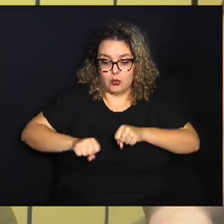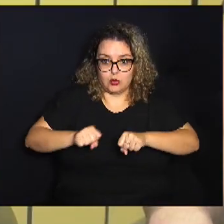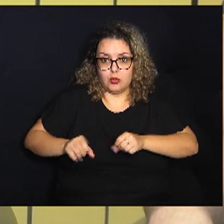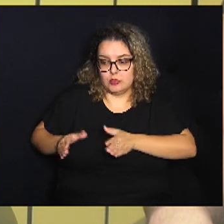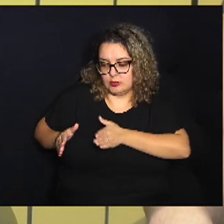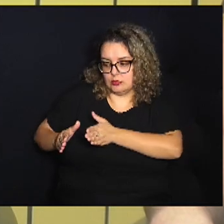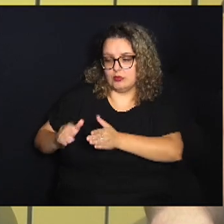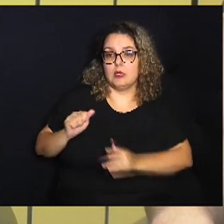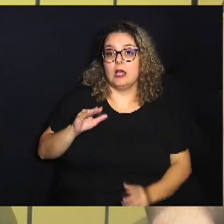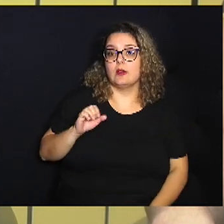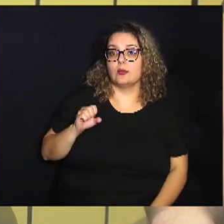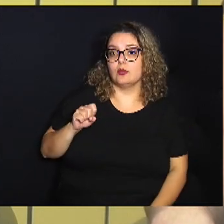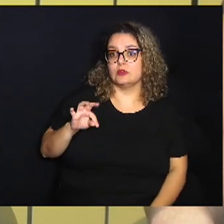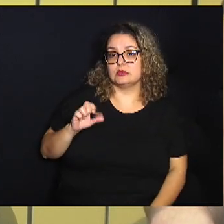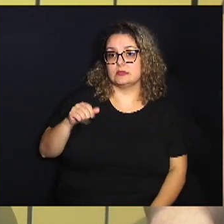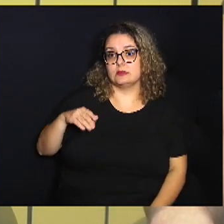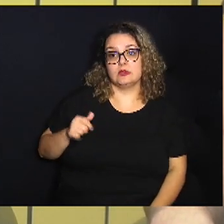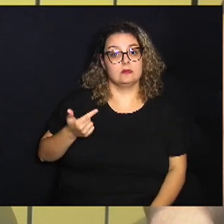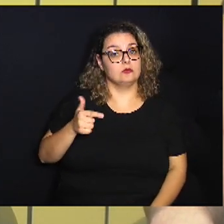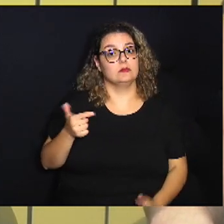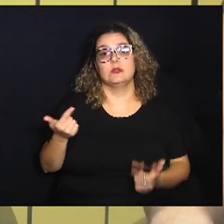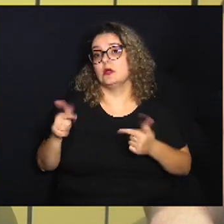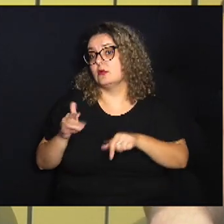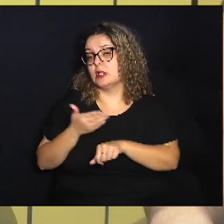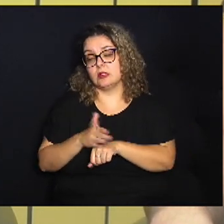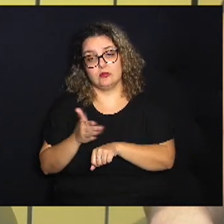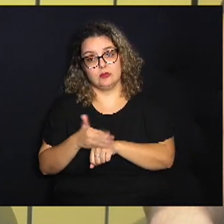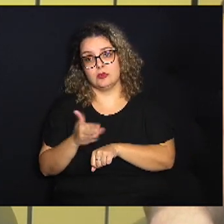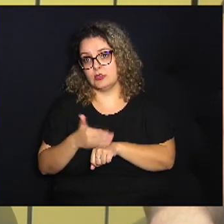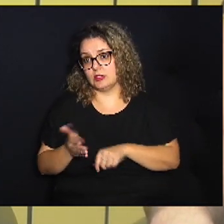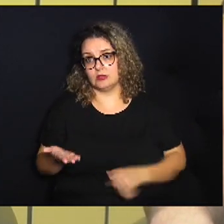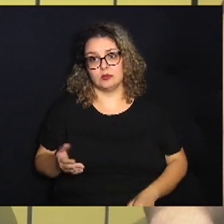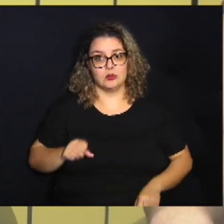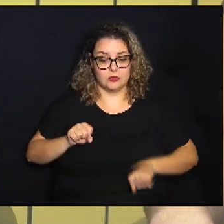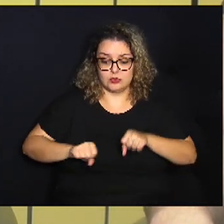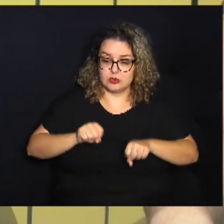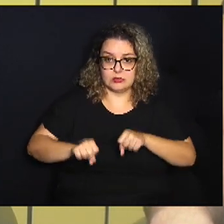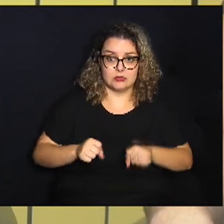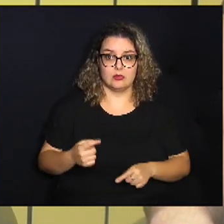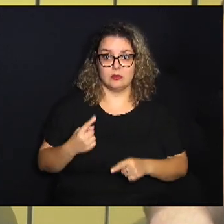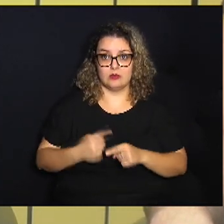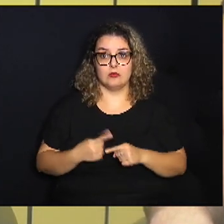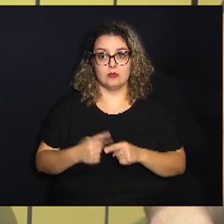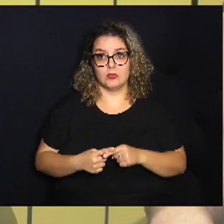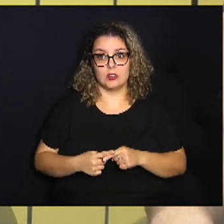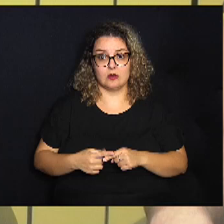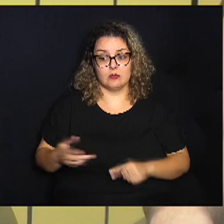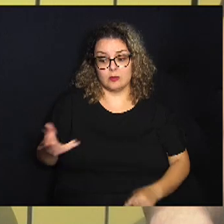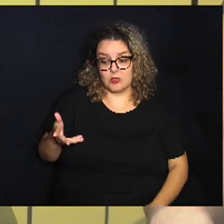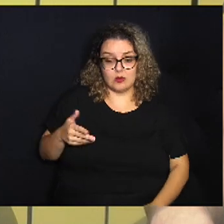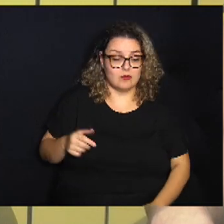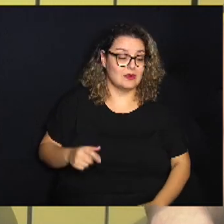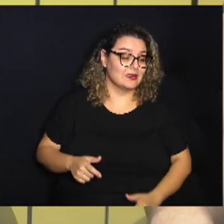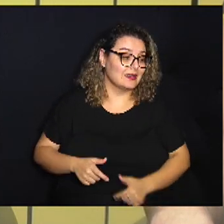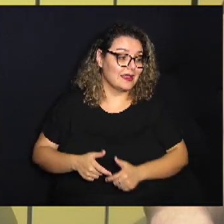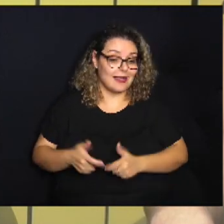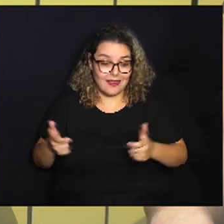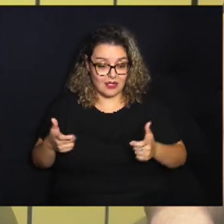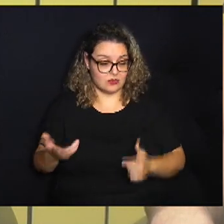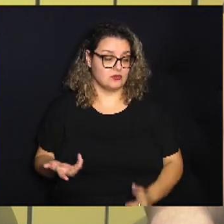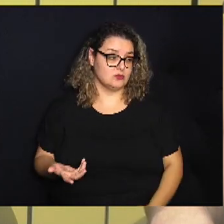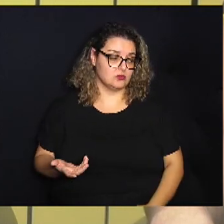né? Não tem um lugar para uma prática do ciclismo, porque a gente anda em uma velocidade muito alta. Uhum. Então, mesmo